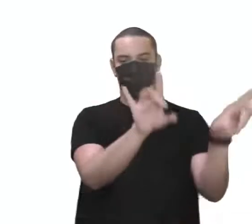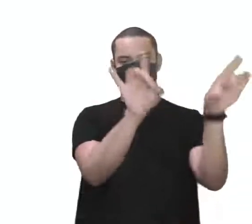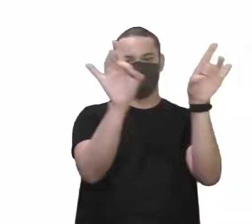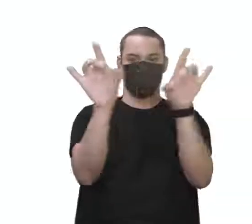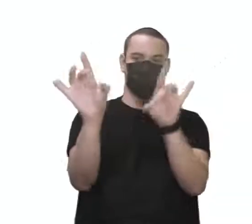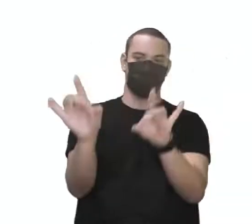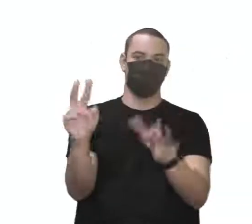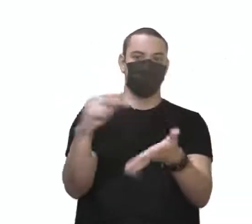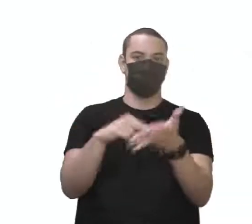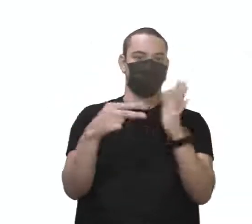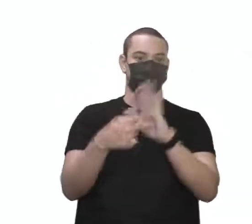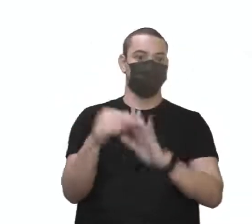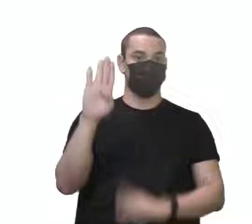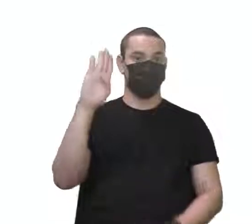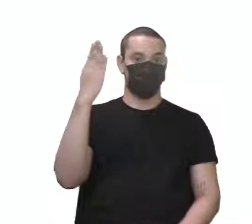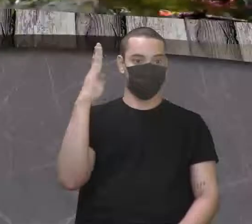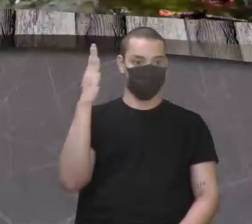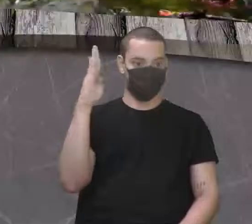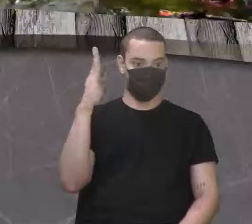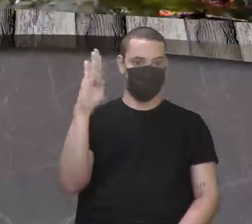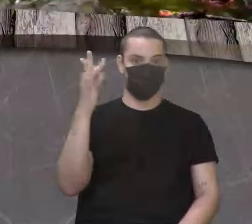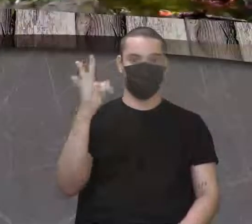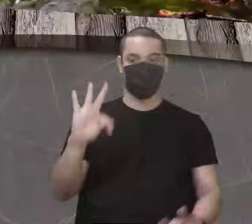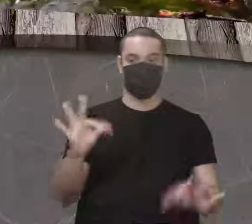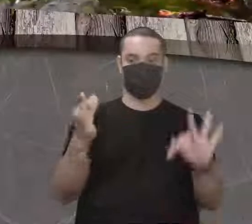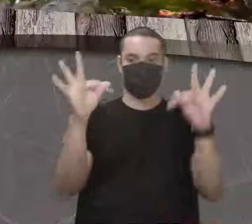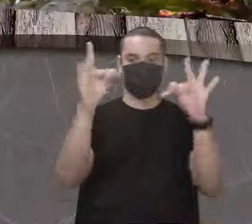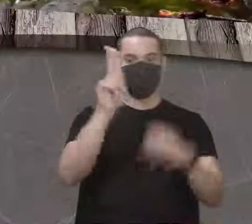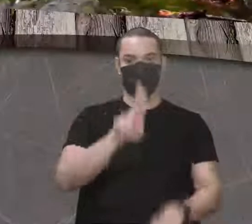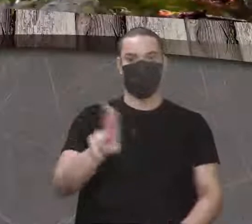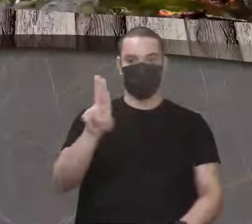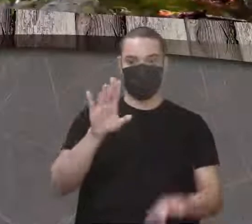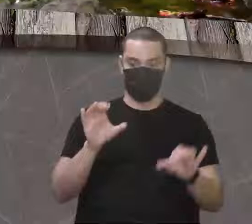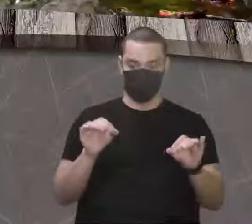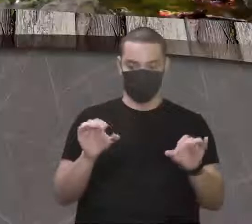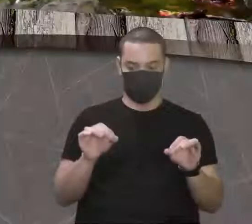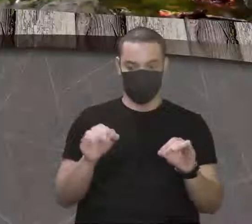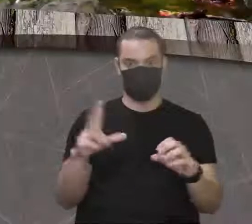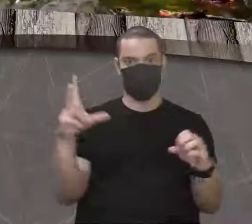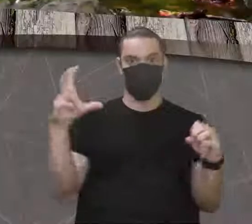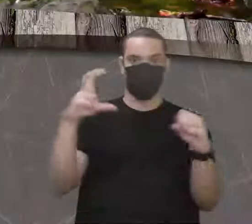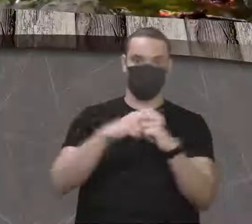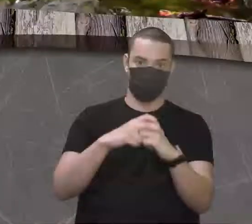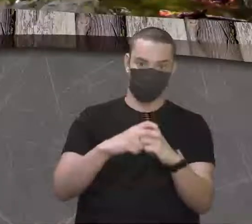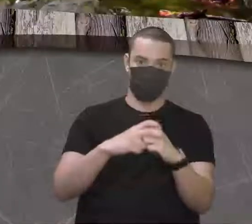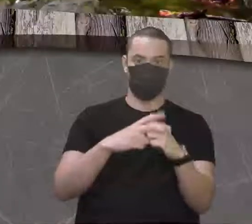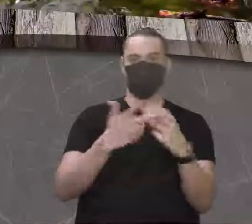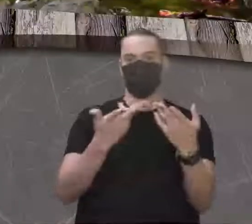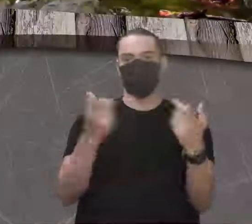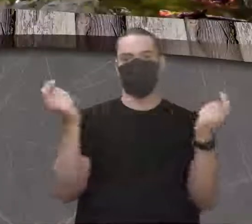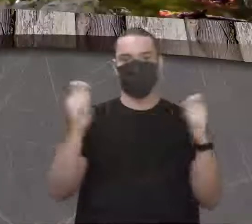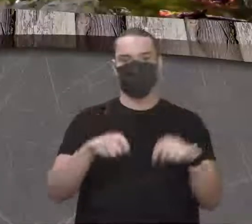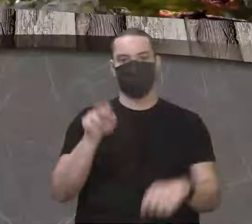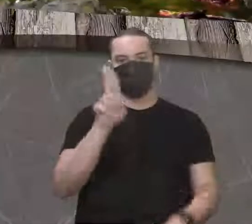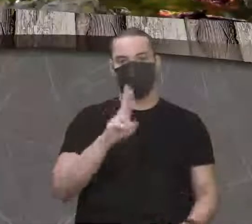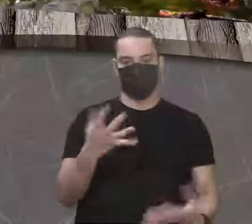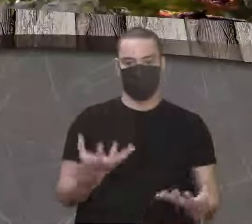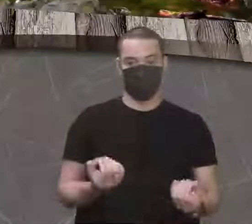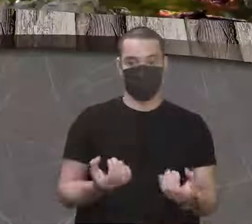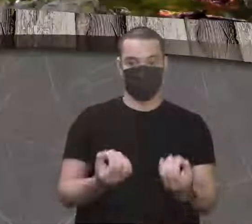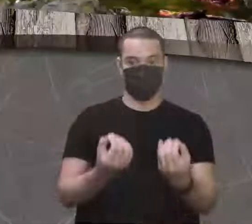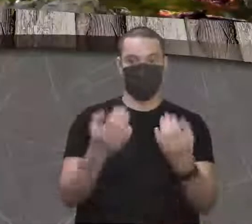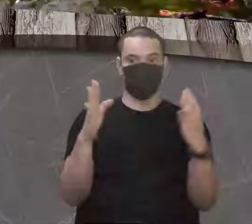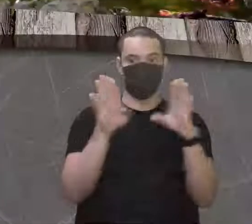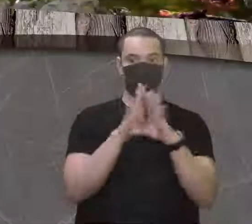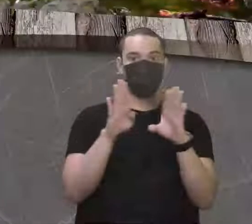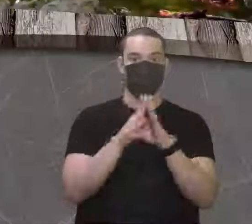que é a biotecnologia, onde você vai utilizar micro-organismos como vírus, bactérias, podem ser utilizados fungos, tá